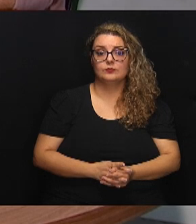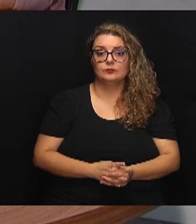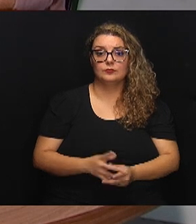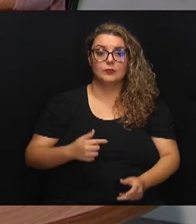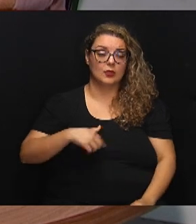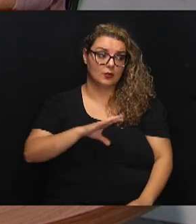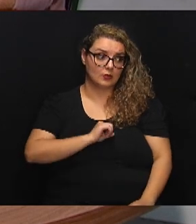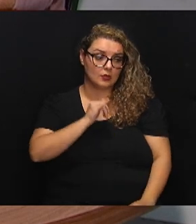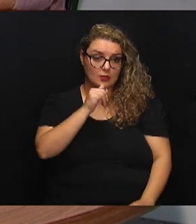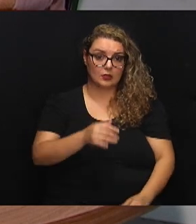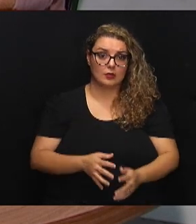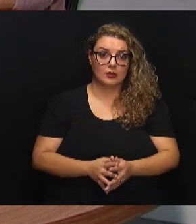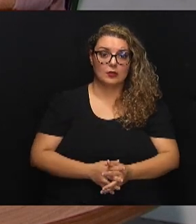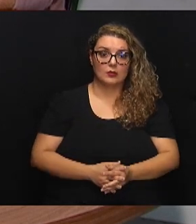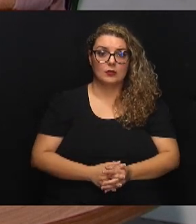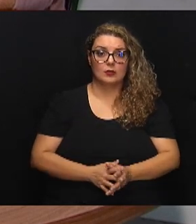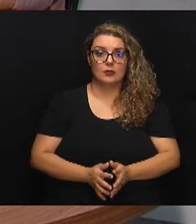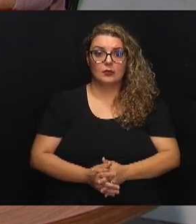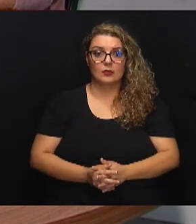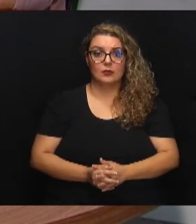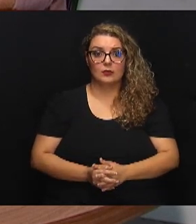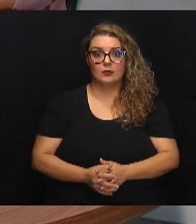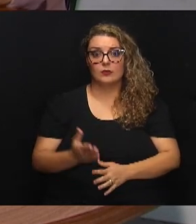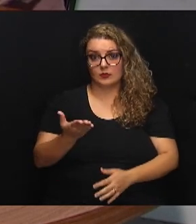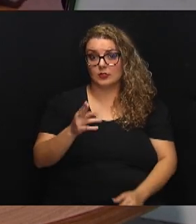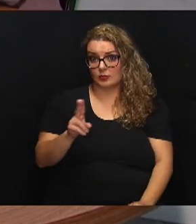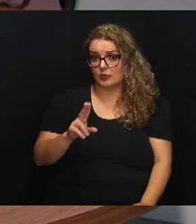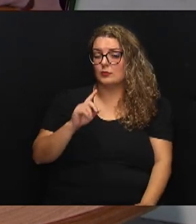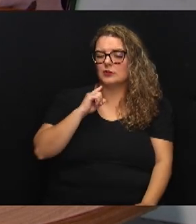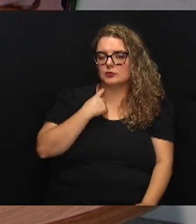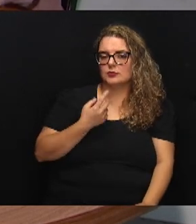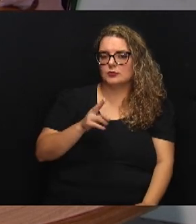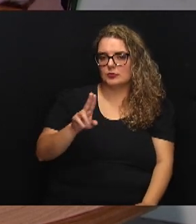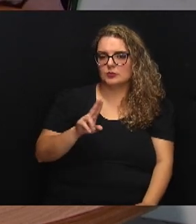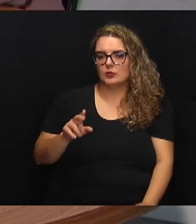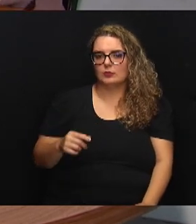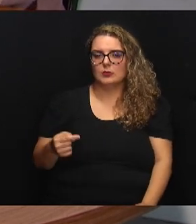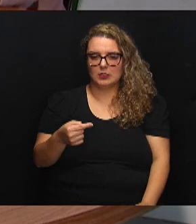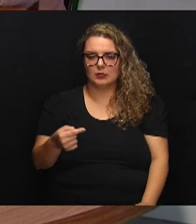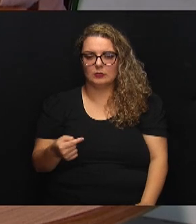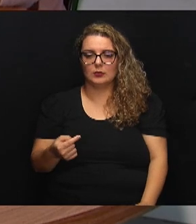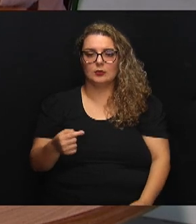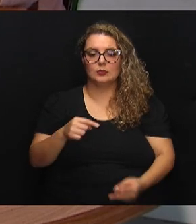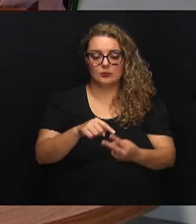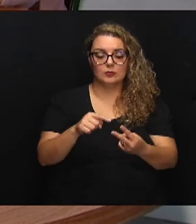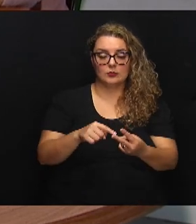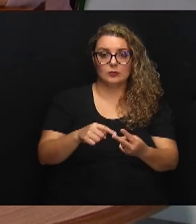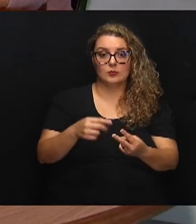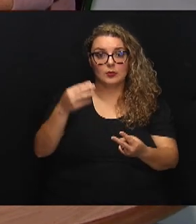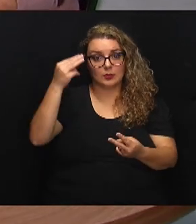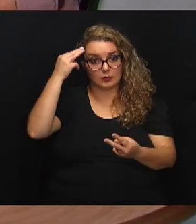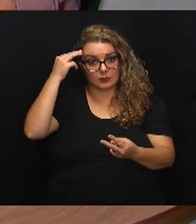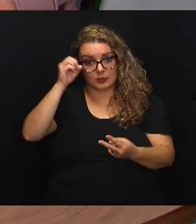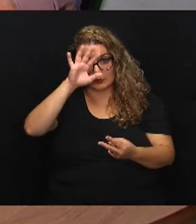que você que está com o nome sujo é muito desafiador, mas duas coisinhas que você tem que estar bem em mente. Primeiro é